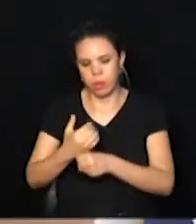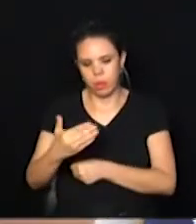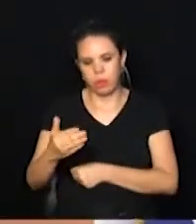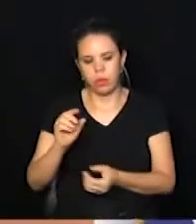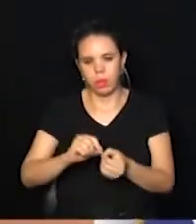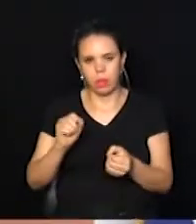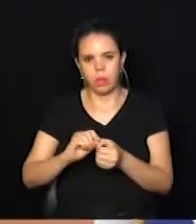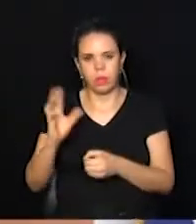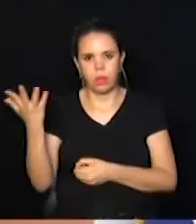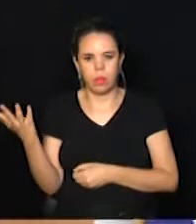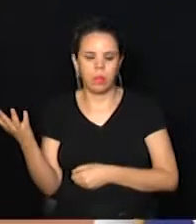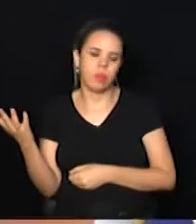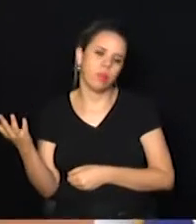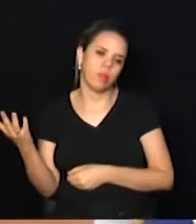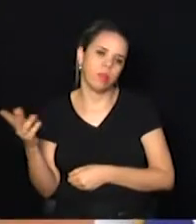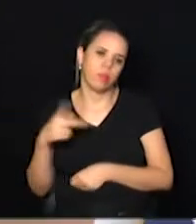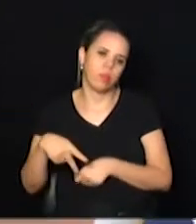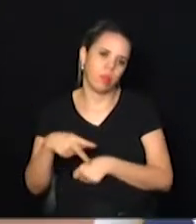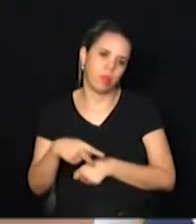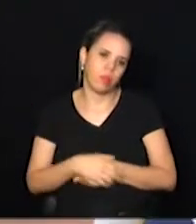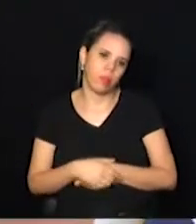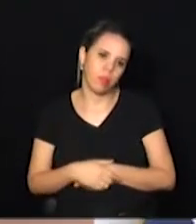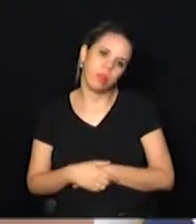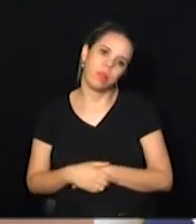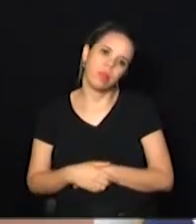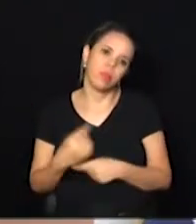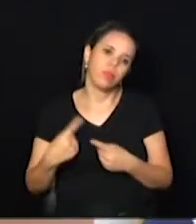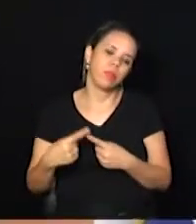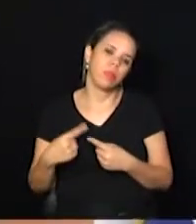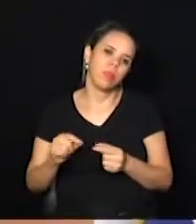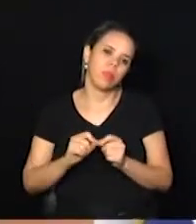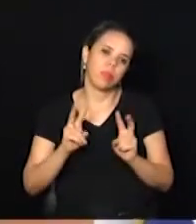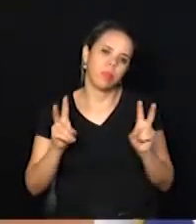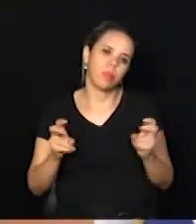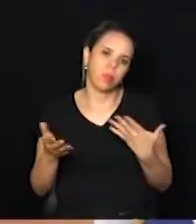fazer acontecer nesse país. Por que eu fiz essa relação,